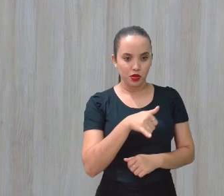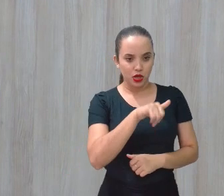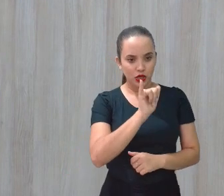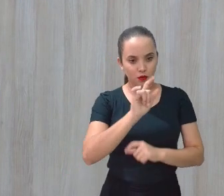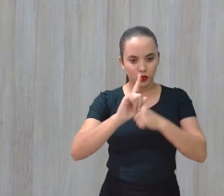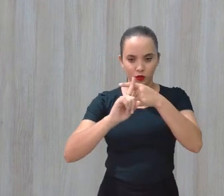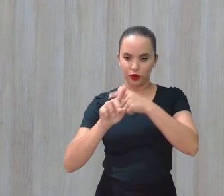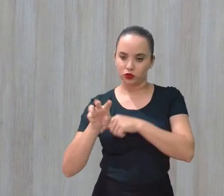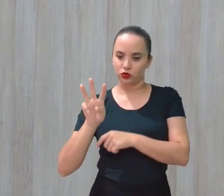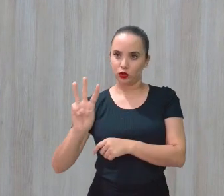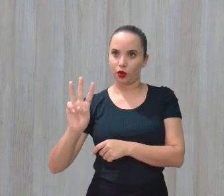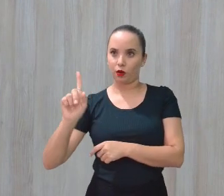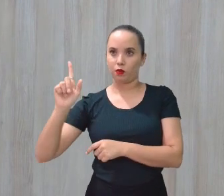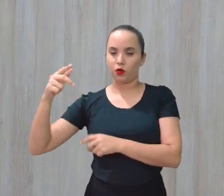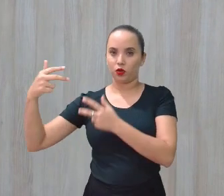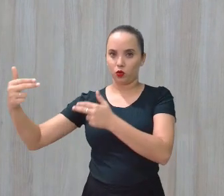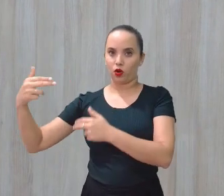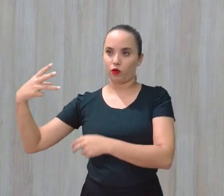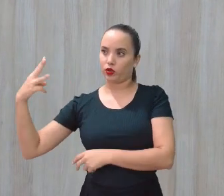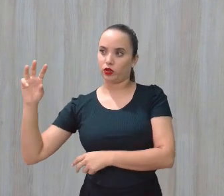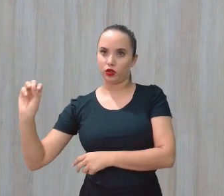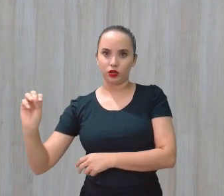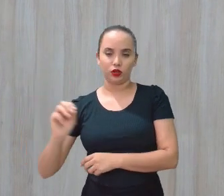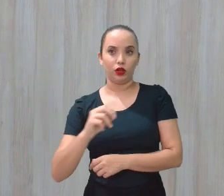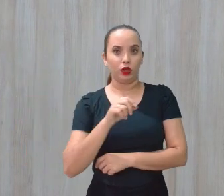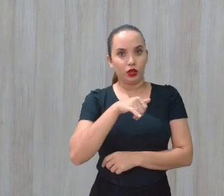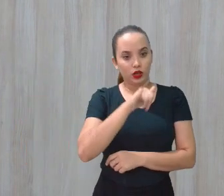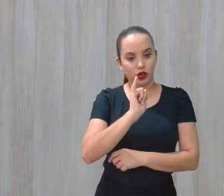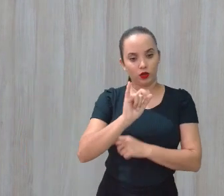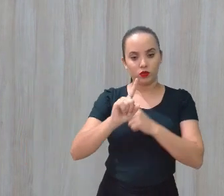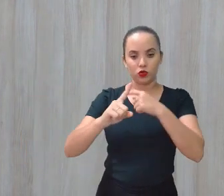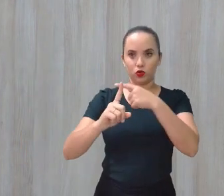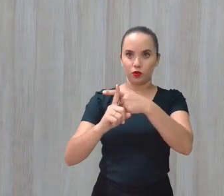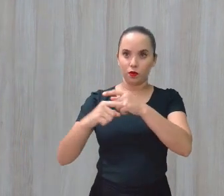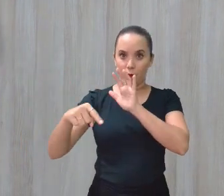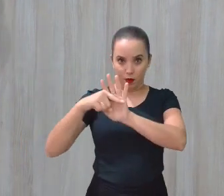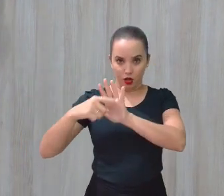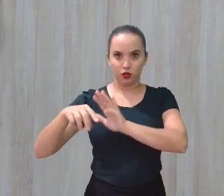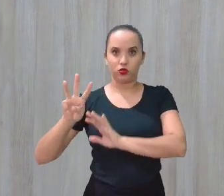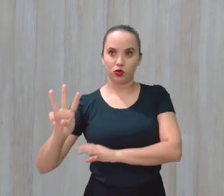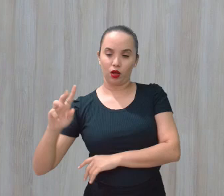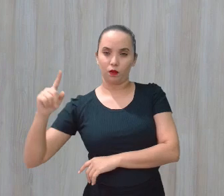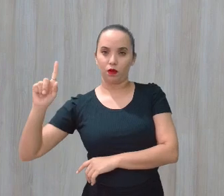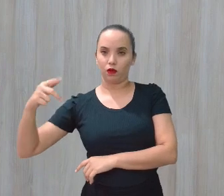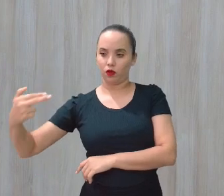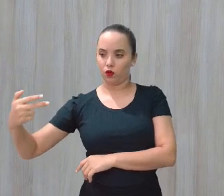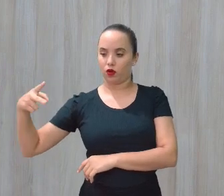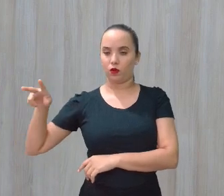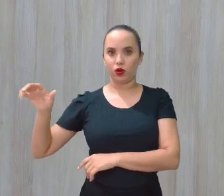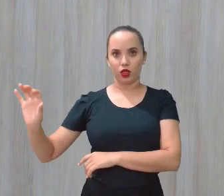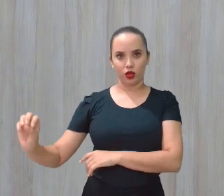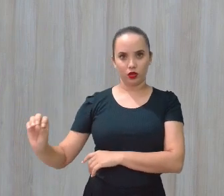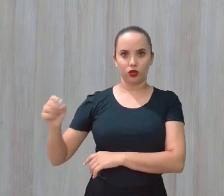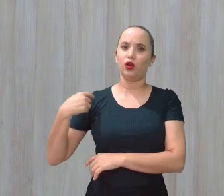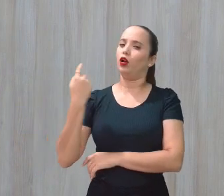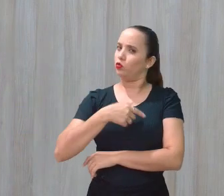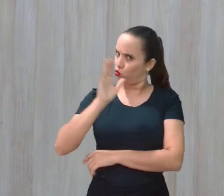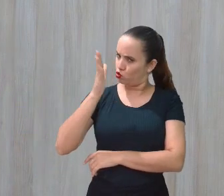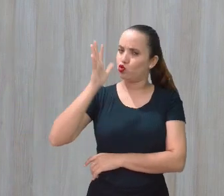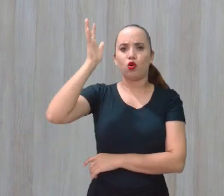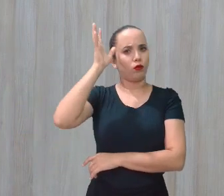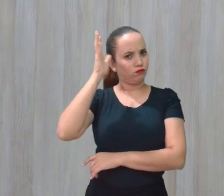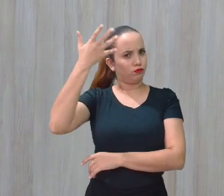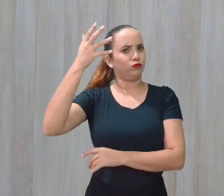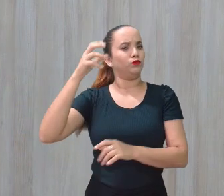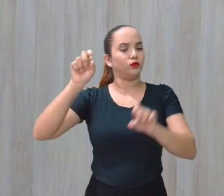w é igual a 30. A letra y menos a letra w é igual a 10. A gente já resolveu esse sistema de equações